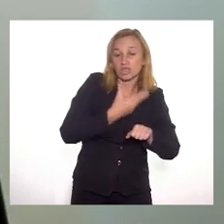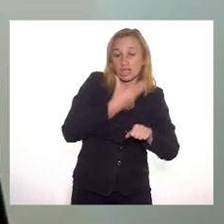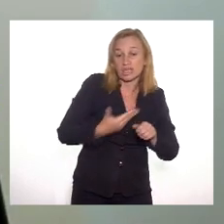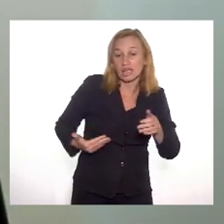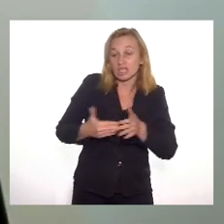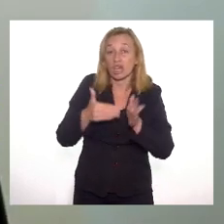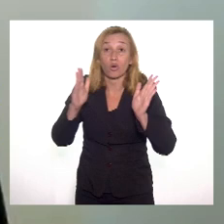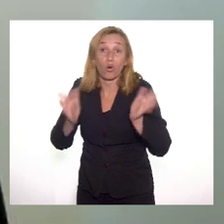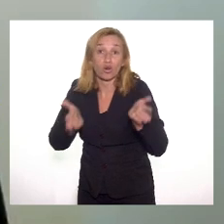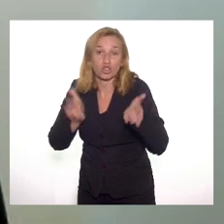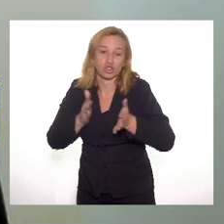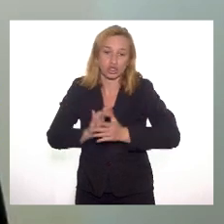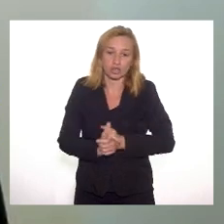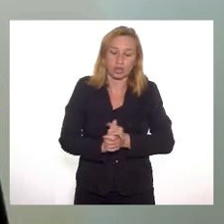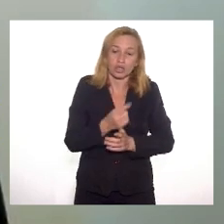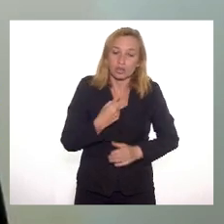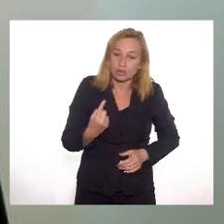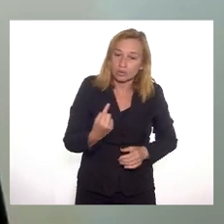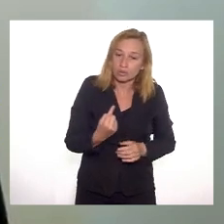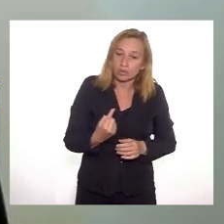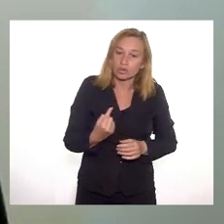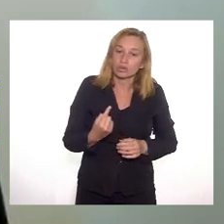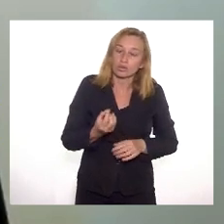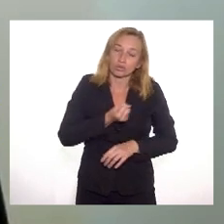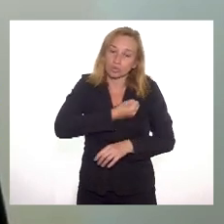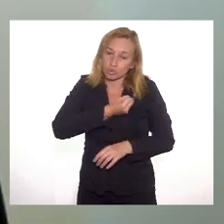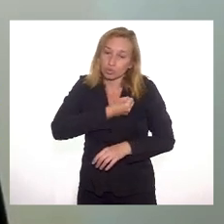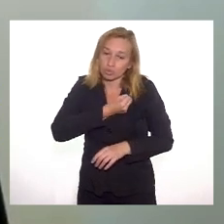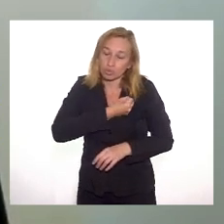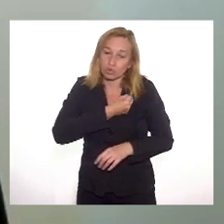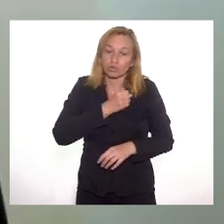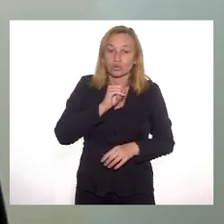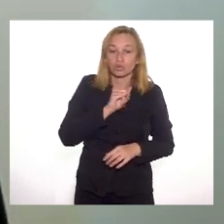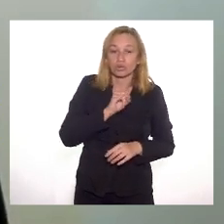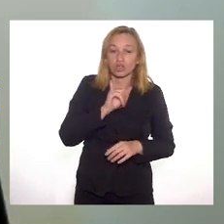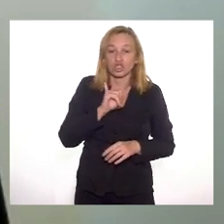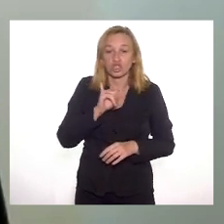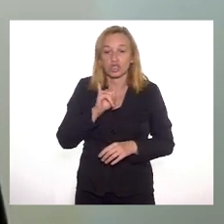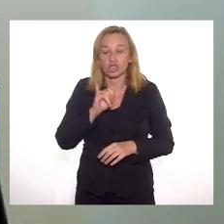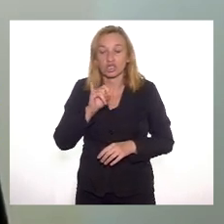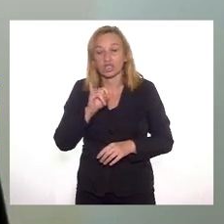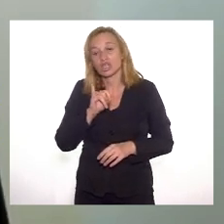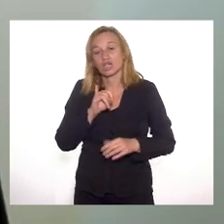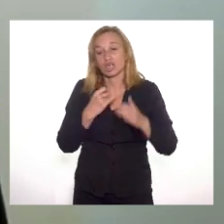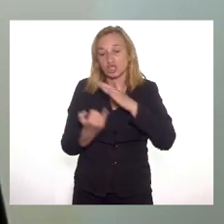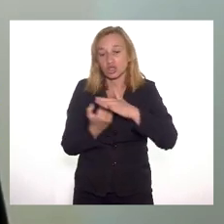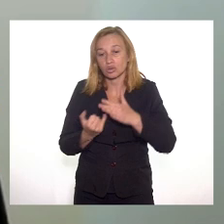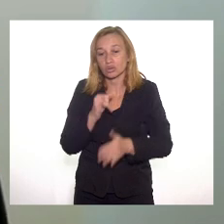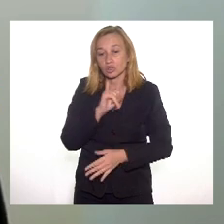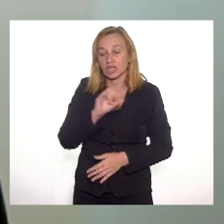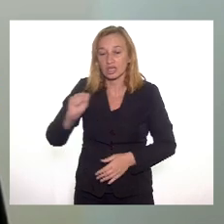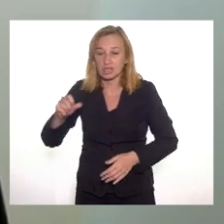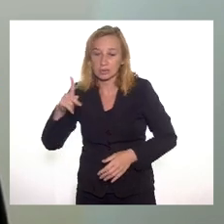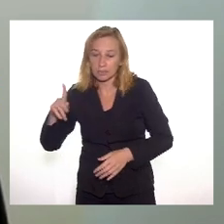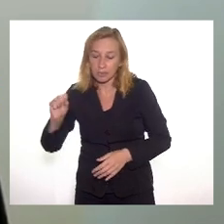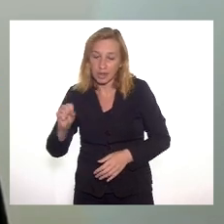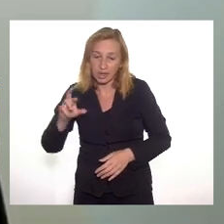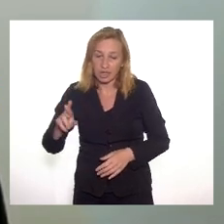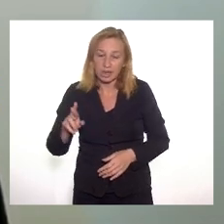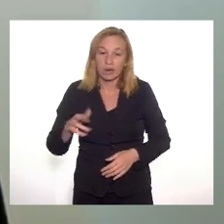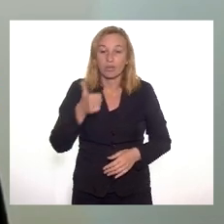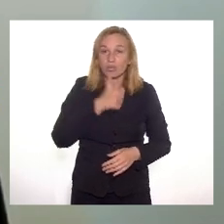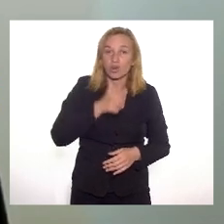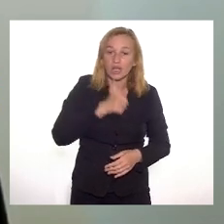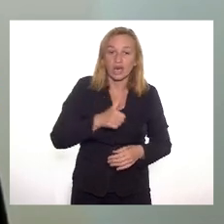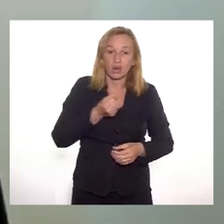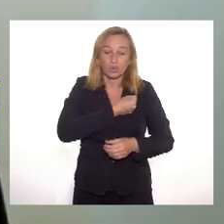dias atuais, do nosso querido, dados do nosso querido Instituto ISPE, mulher. Então, a gente vê que o aumento